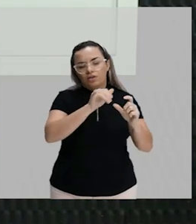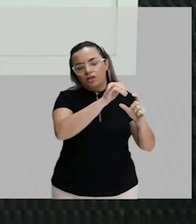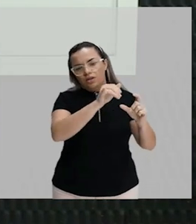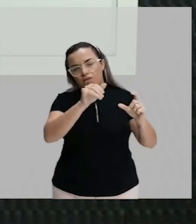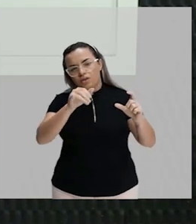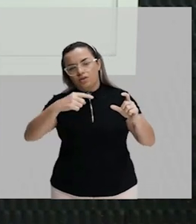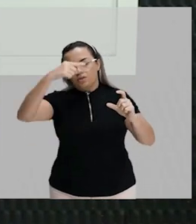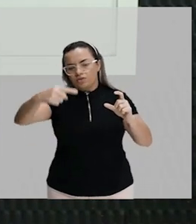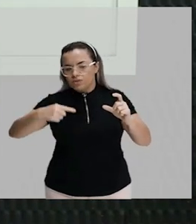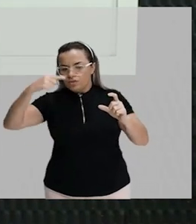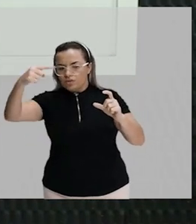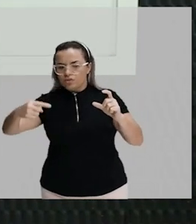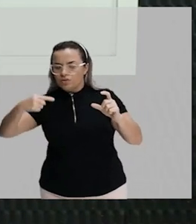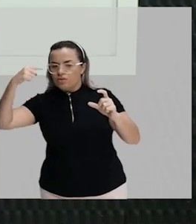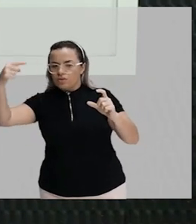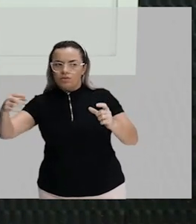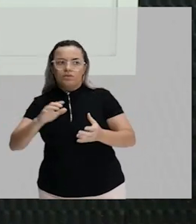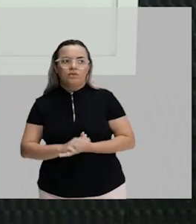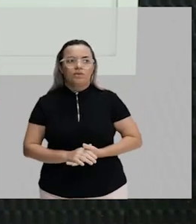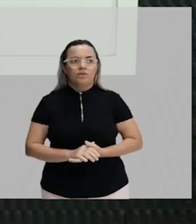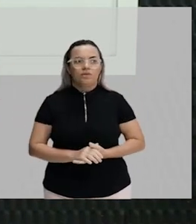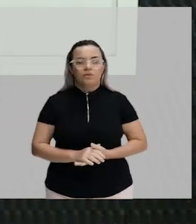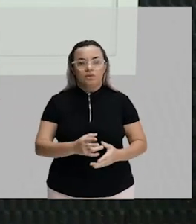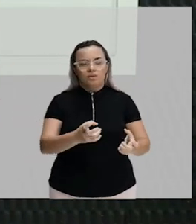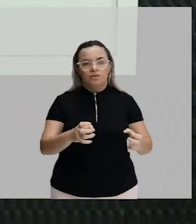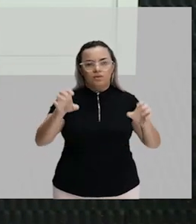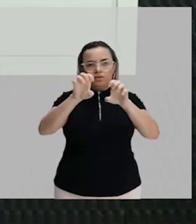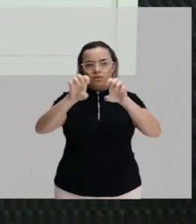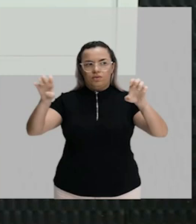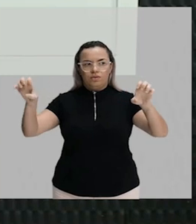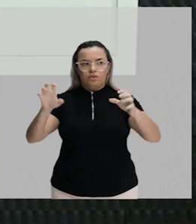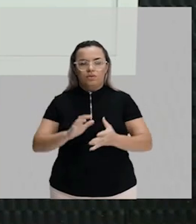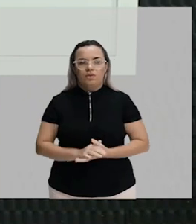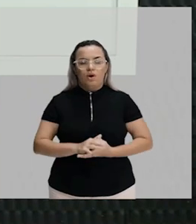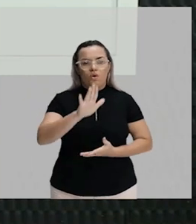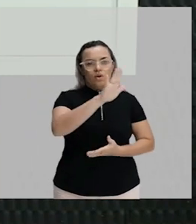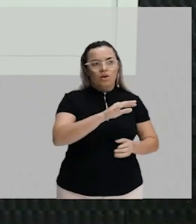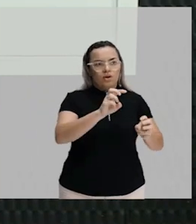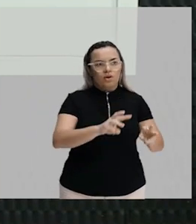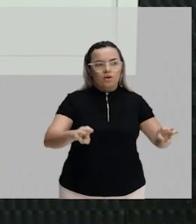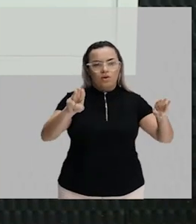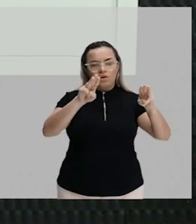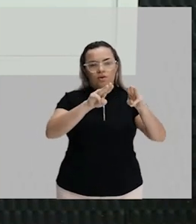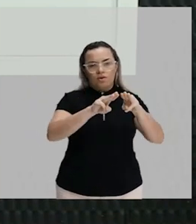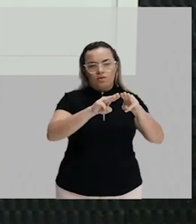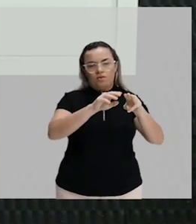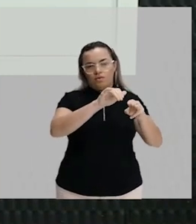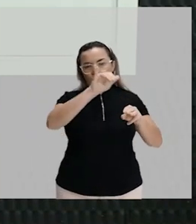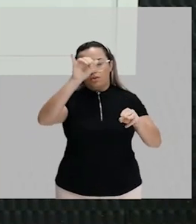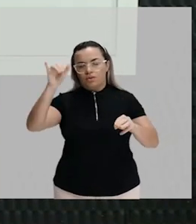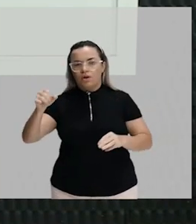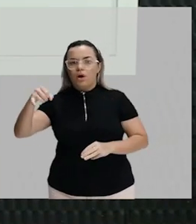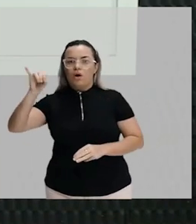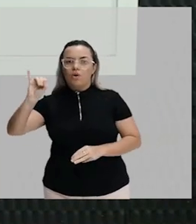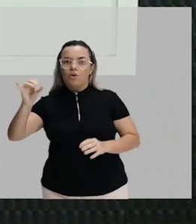pode ver aqui pelas equações ó o campo ele é diretamente proporcional à corrente e o campo diretamente